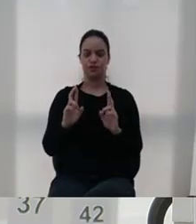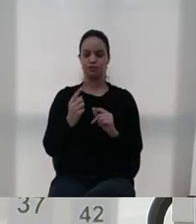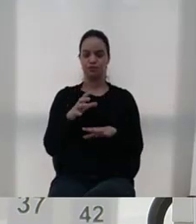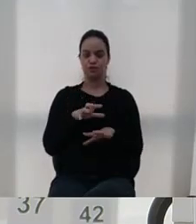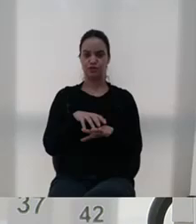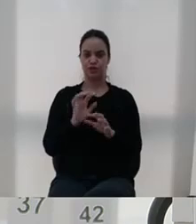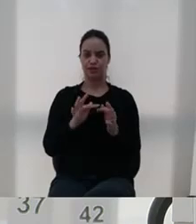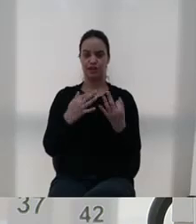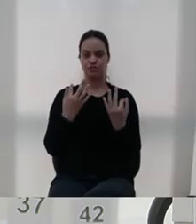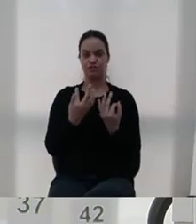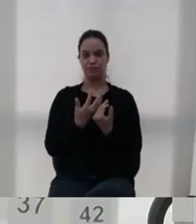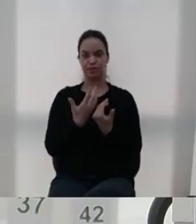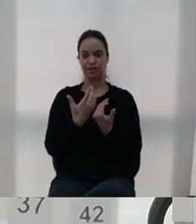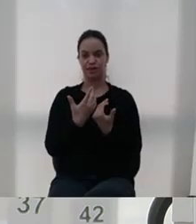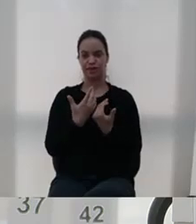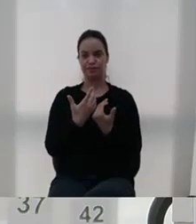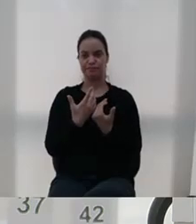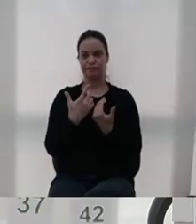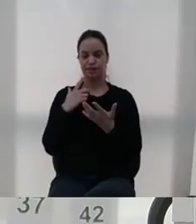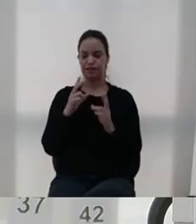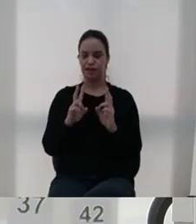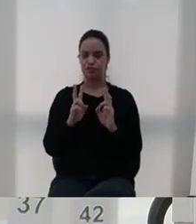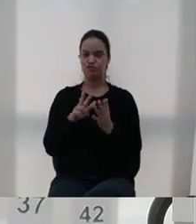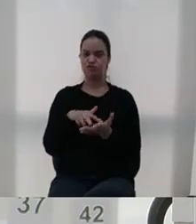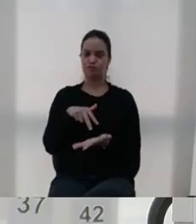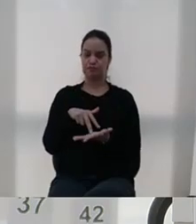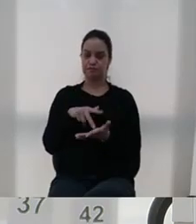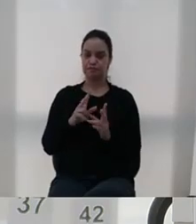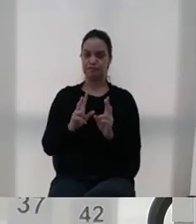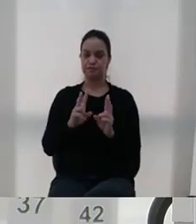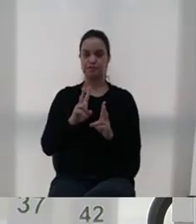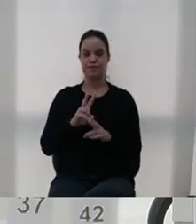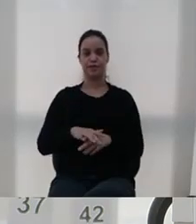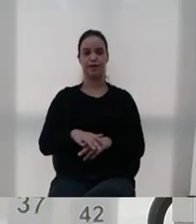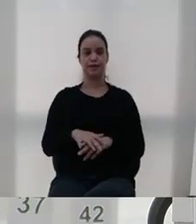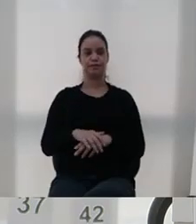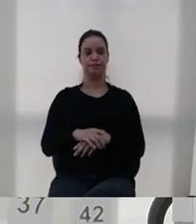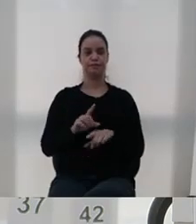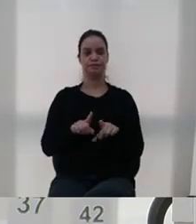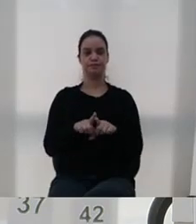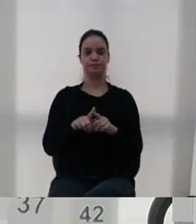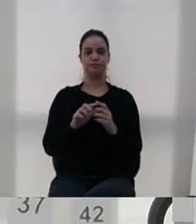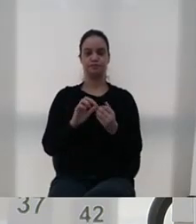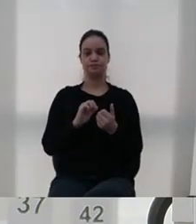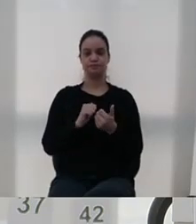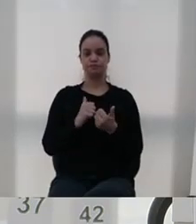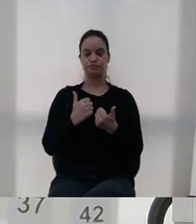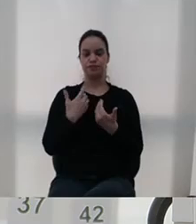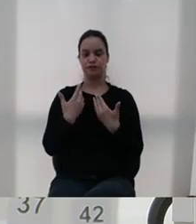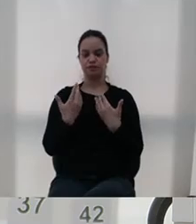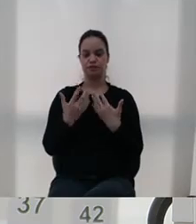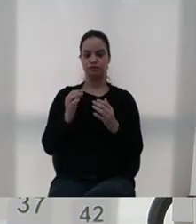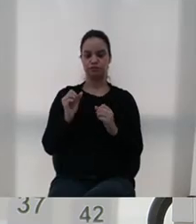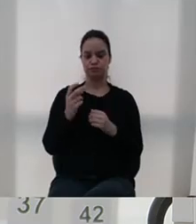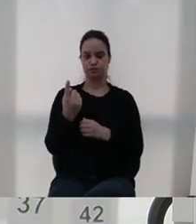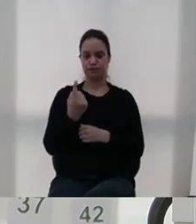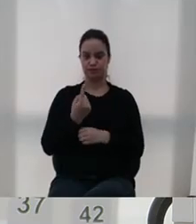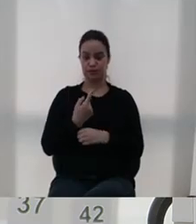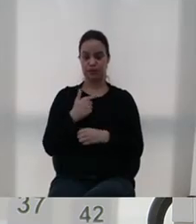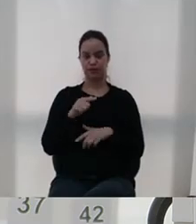seja prejudicada com a vinda dos analistas, a gente espera uma distribuição adequada dos analistas quando vierem na